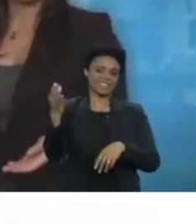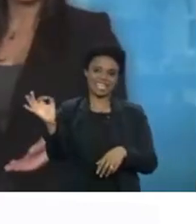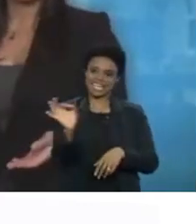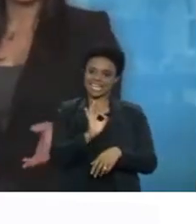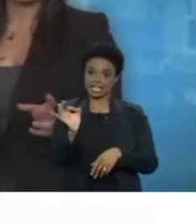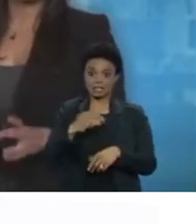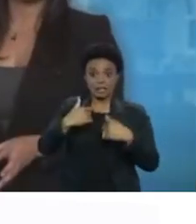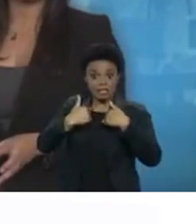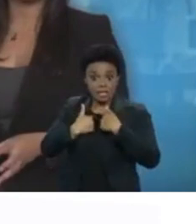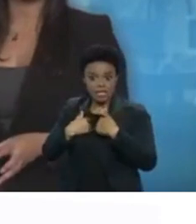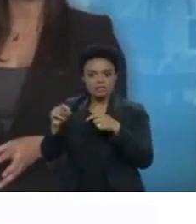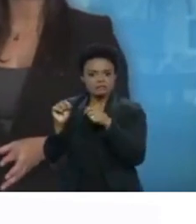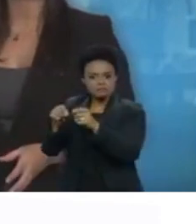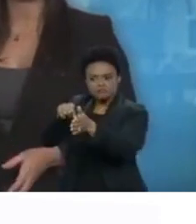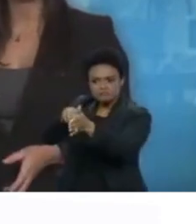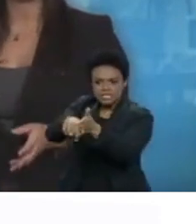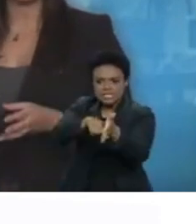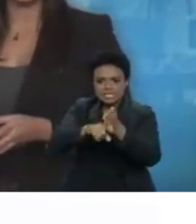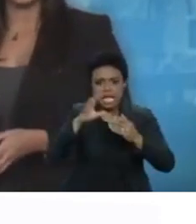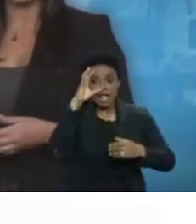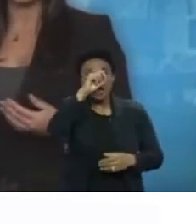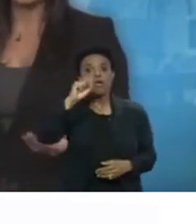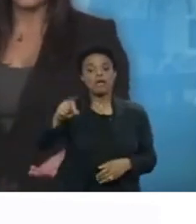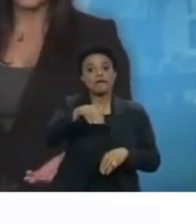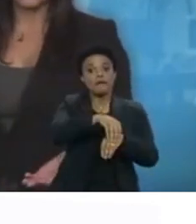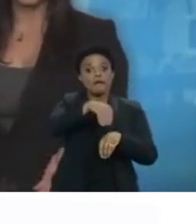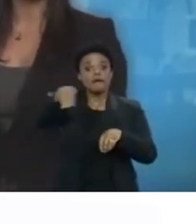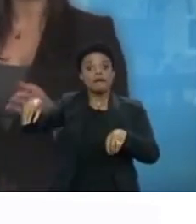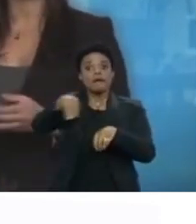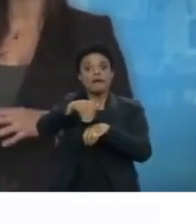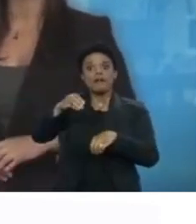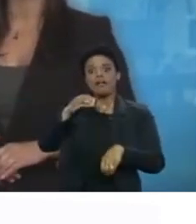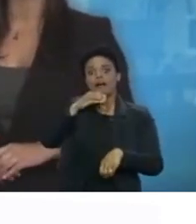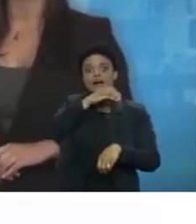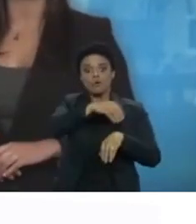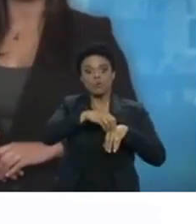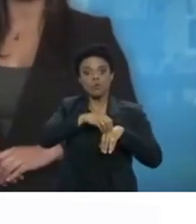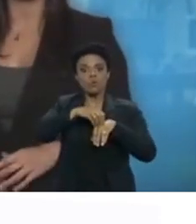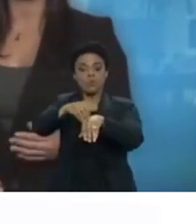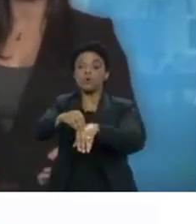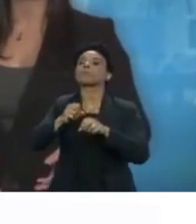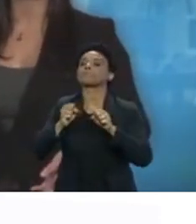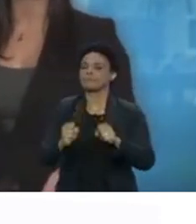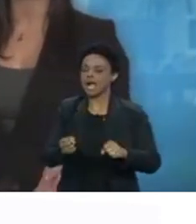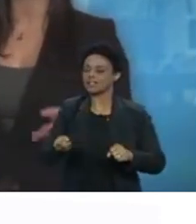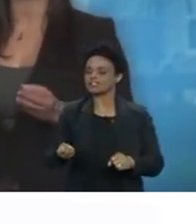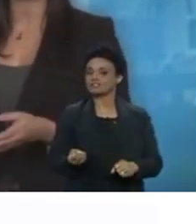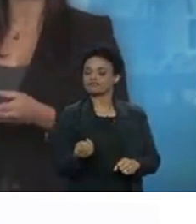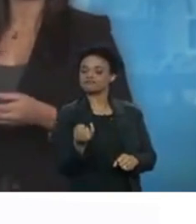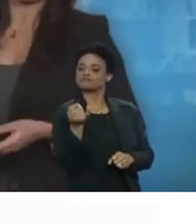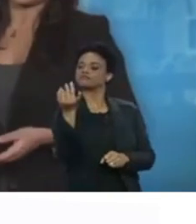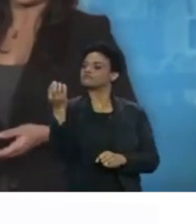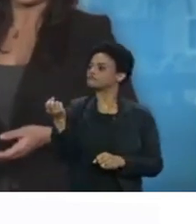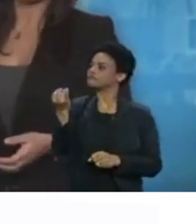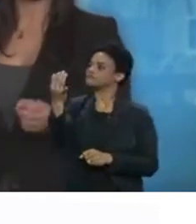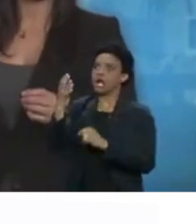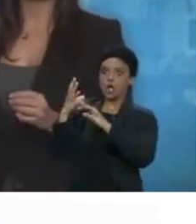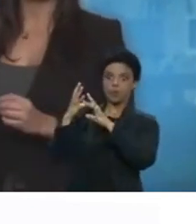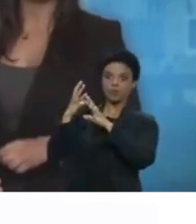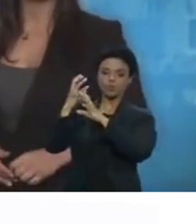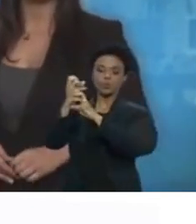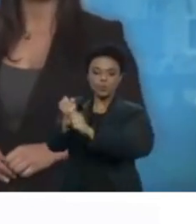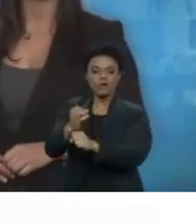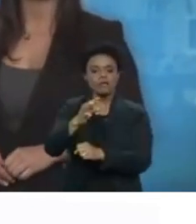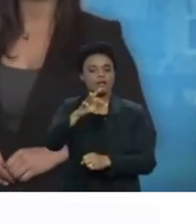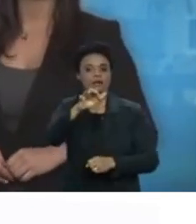minhas pesquisas, eu aprendi que a transferência de calor por condução pode ser quantificada em termos de uma equação de taxa.